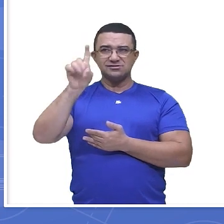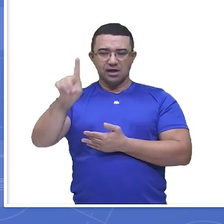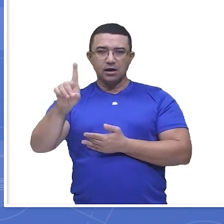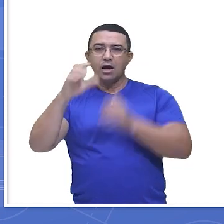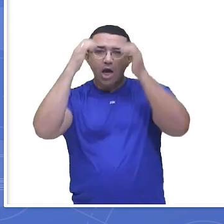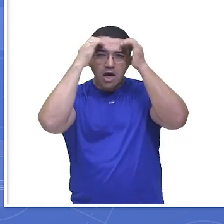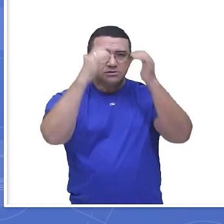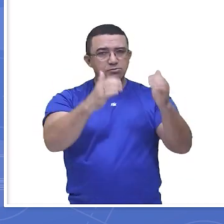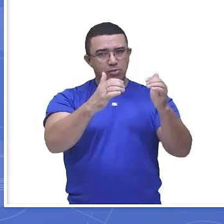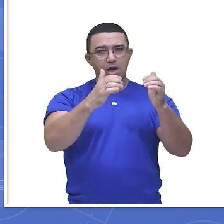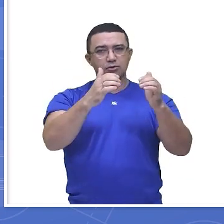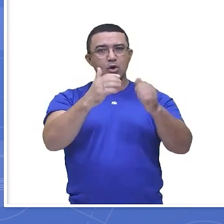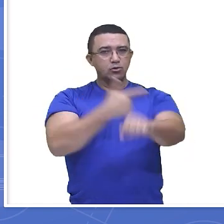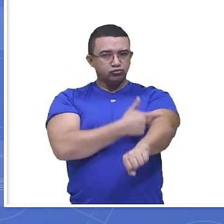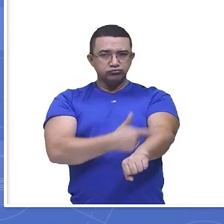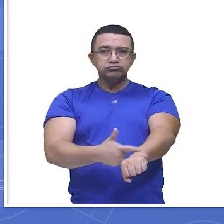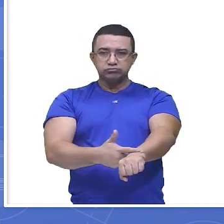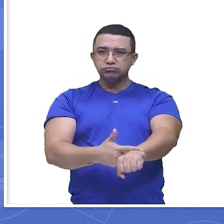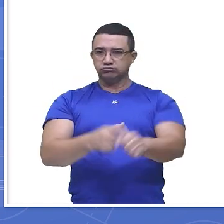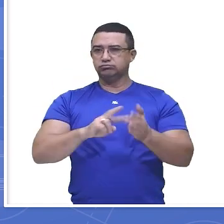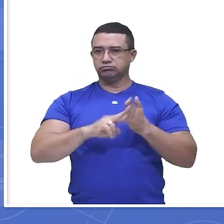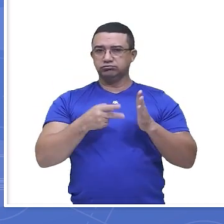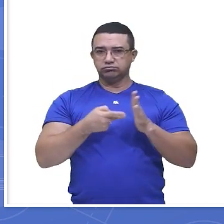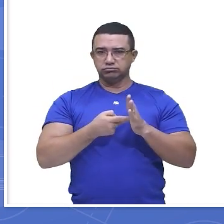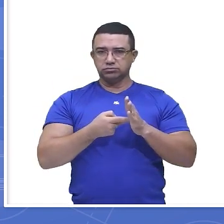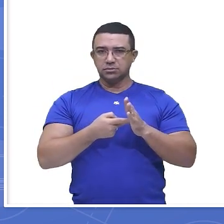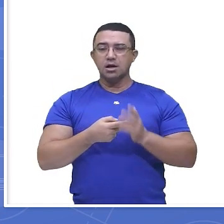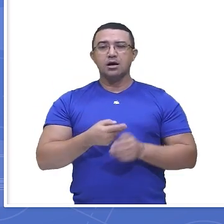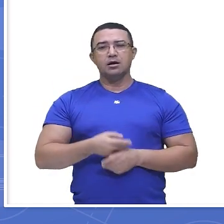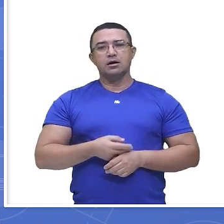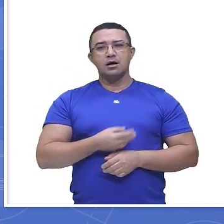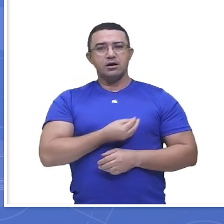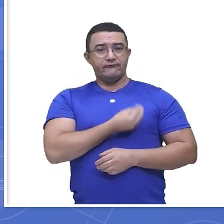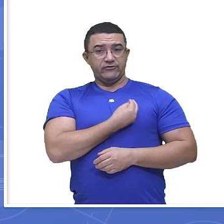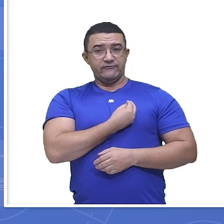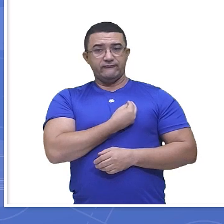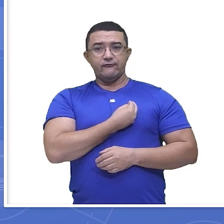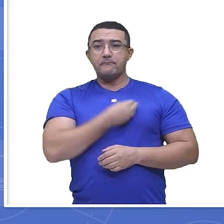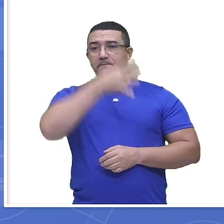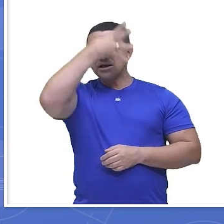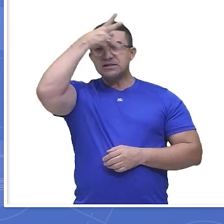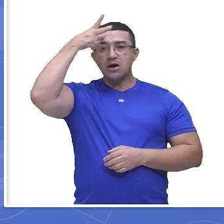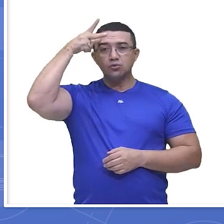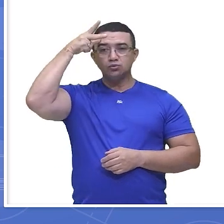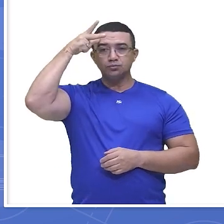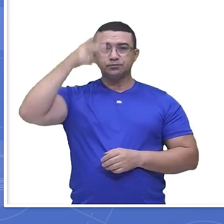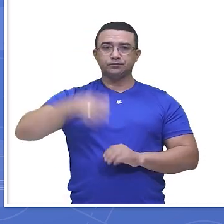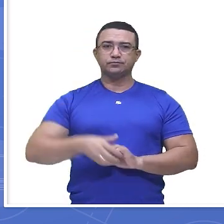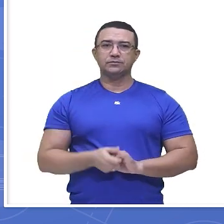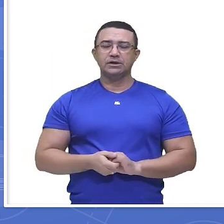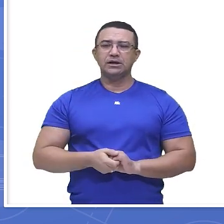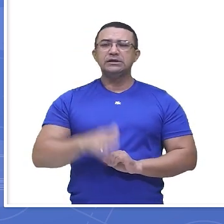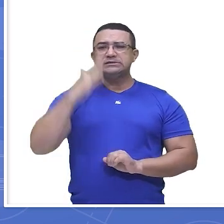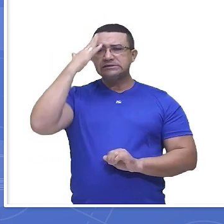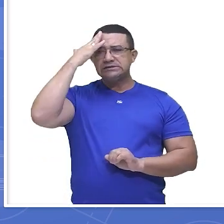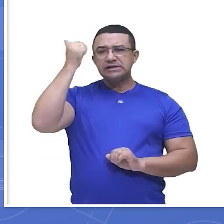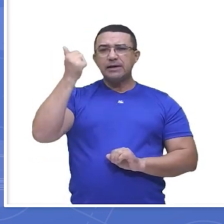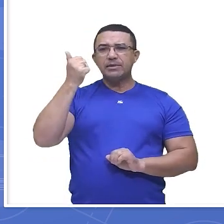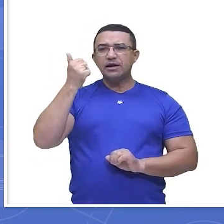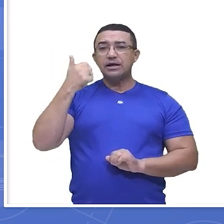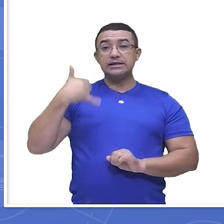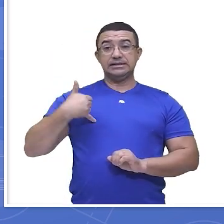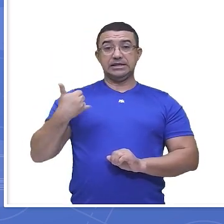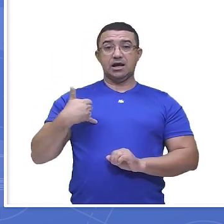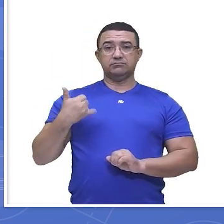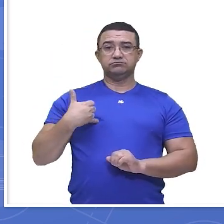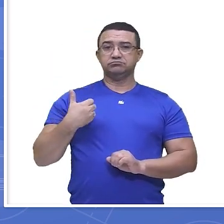com quem você está falando. Vivo em Manaus. Para saber a idade, quantos e qual.